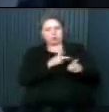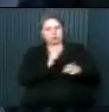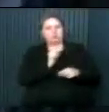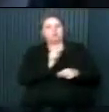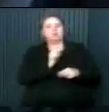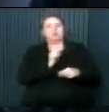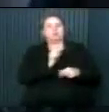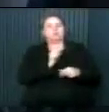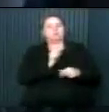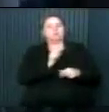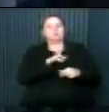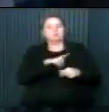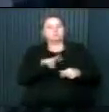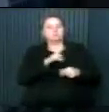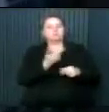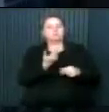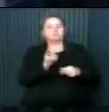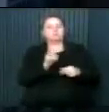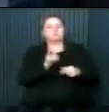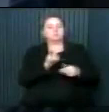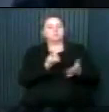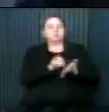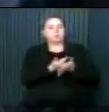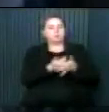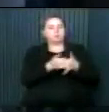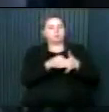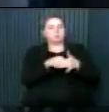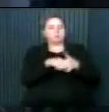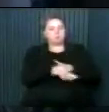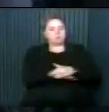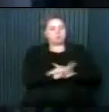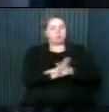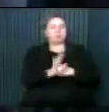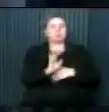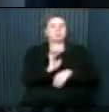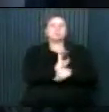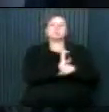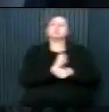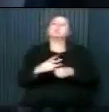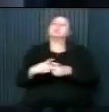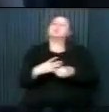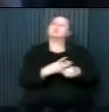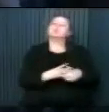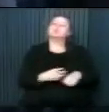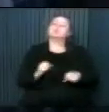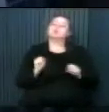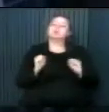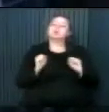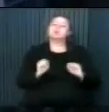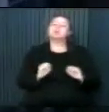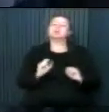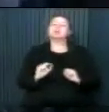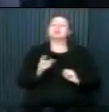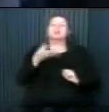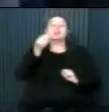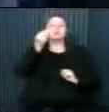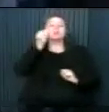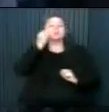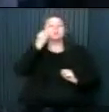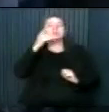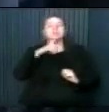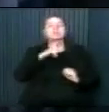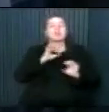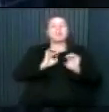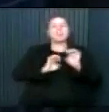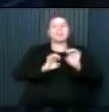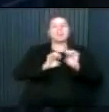é através dos depósitos judiciais que os estados e os municípios, eles podem tentar chegar a um